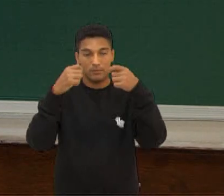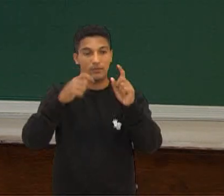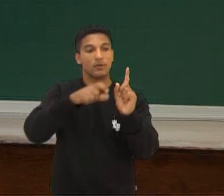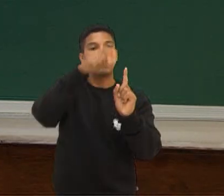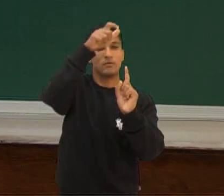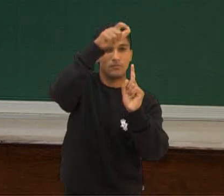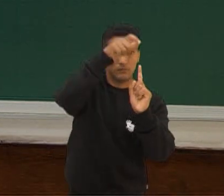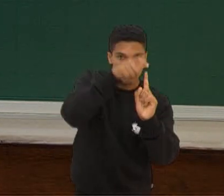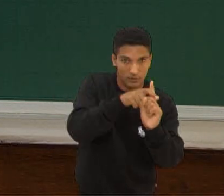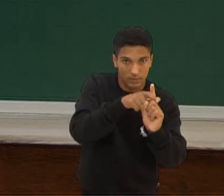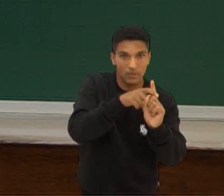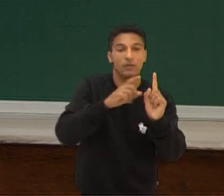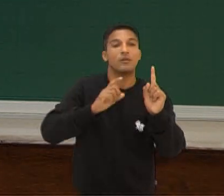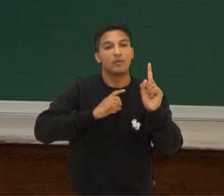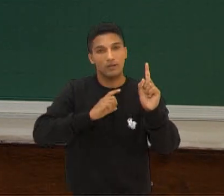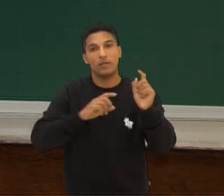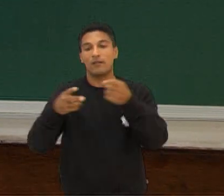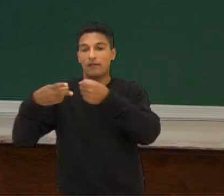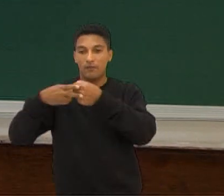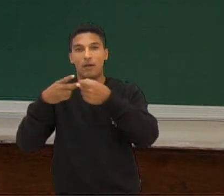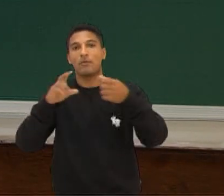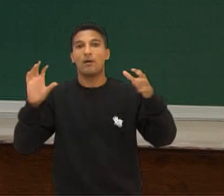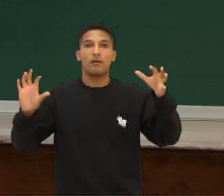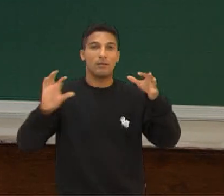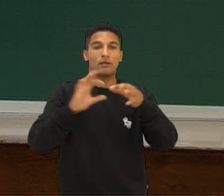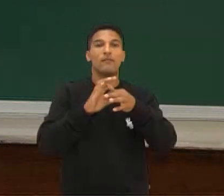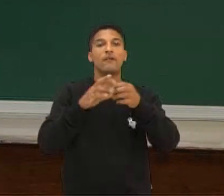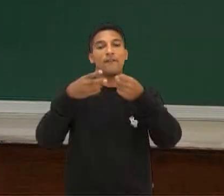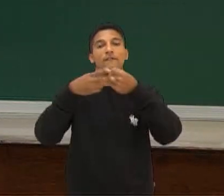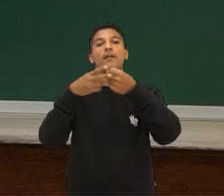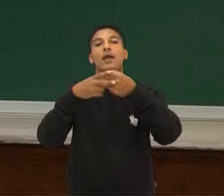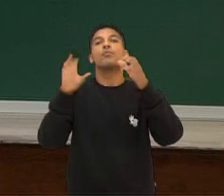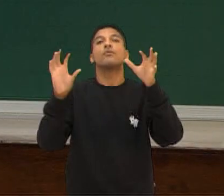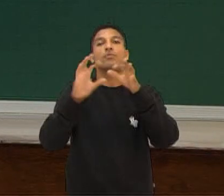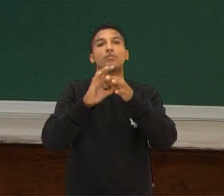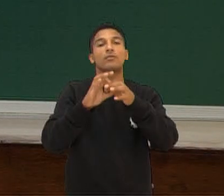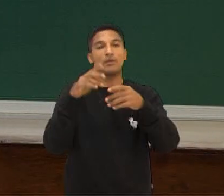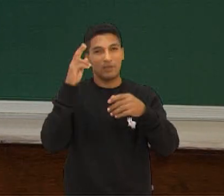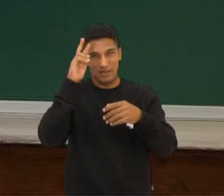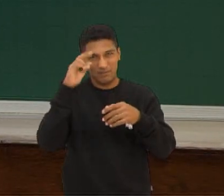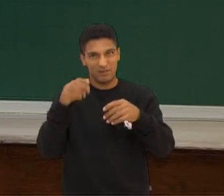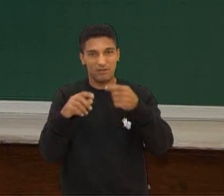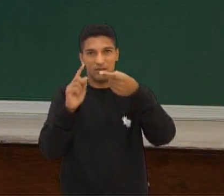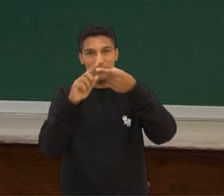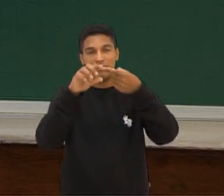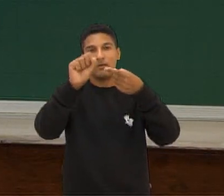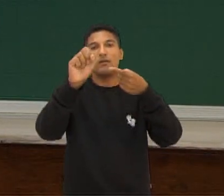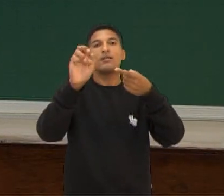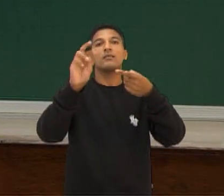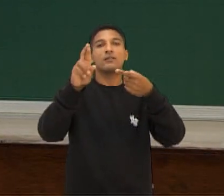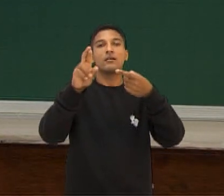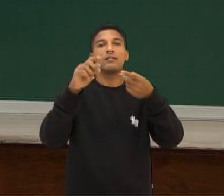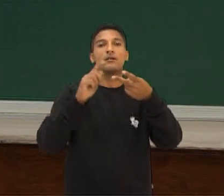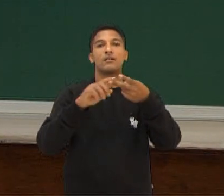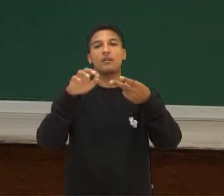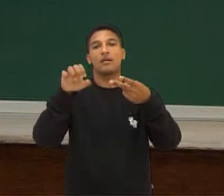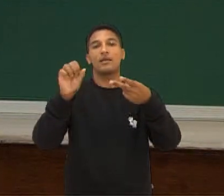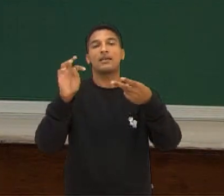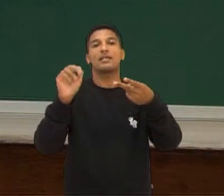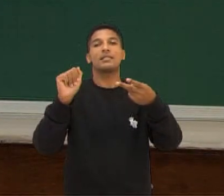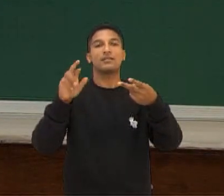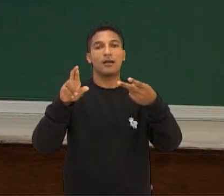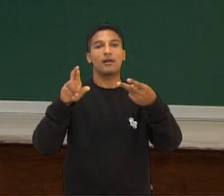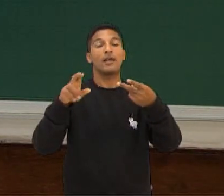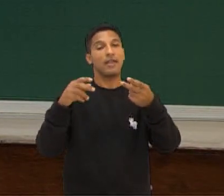têm que saber os verbos de ligação. Ser, estar, ficar, tem que, né? Então, eu olho ali, era que?